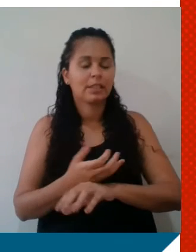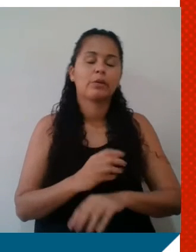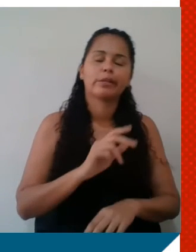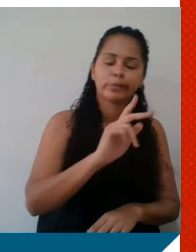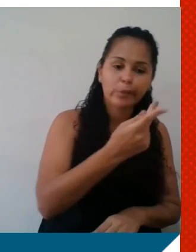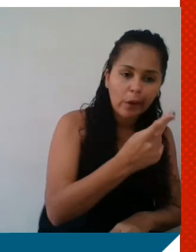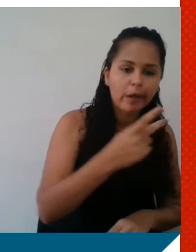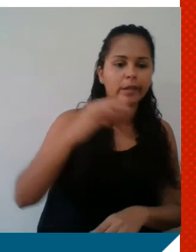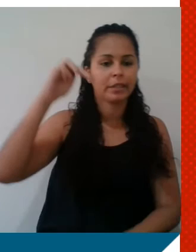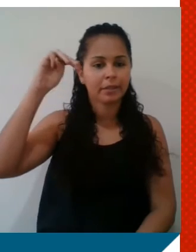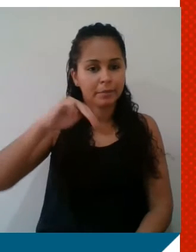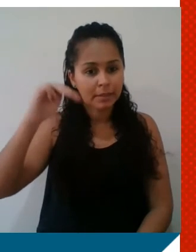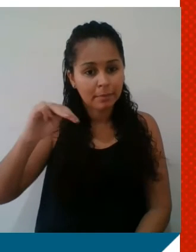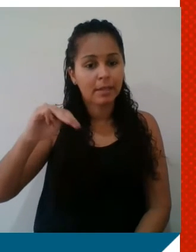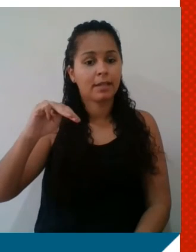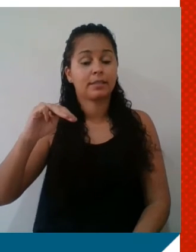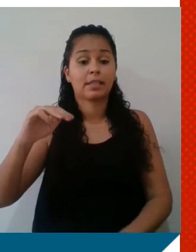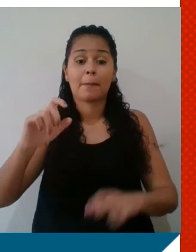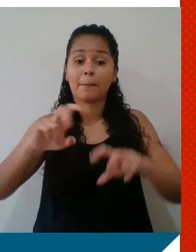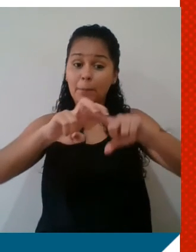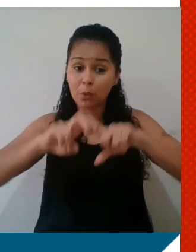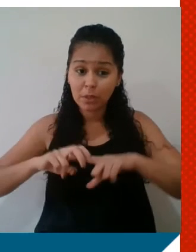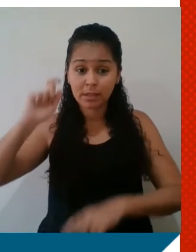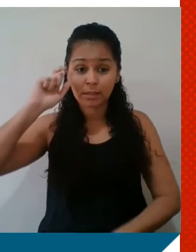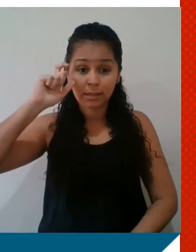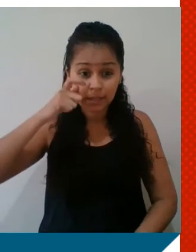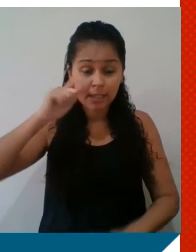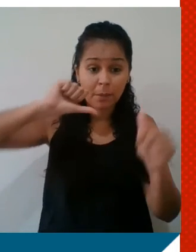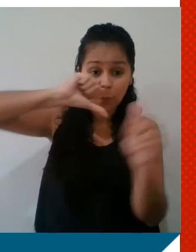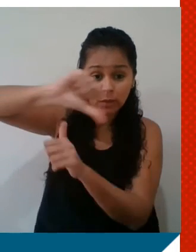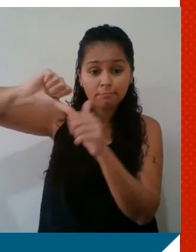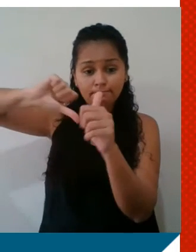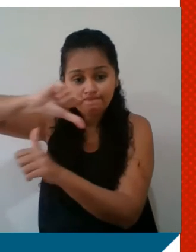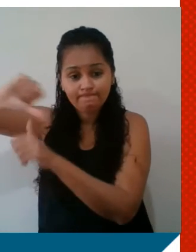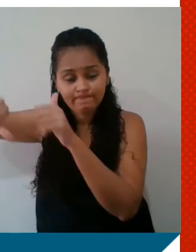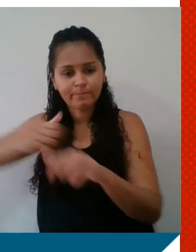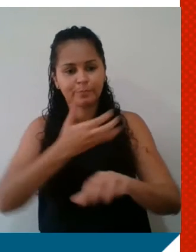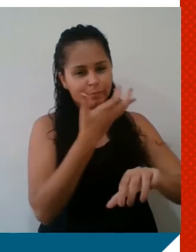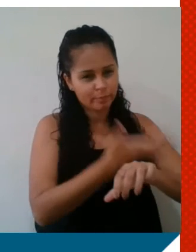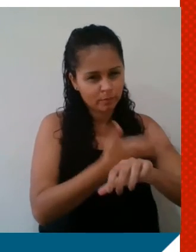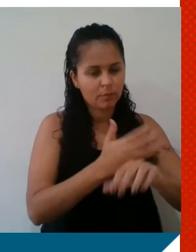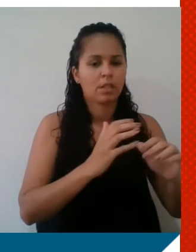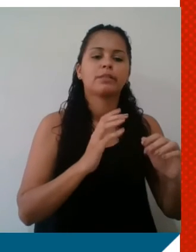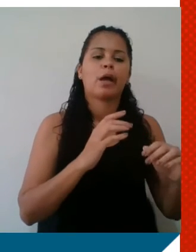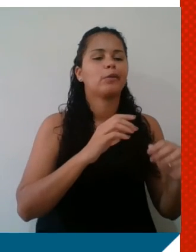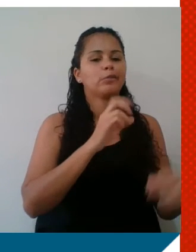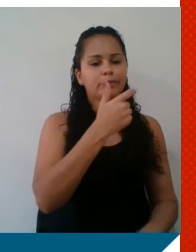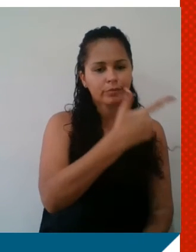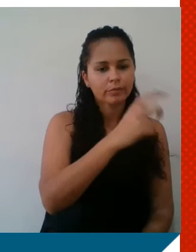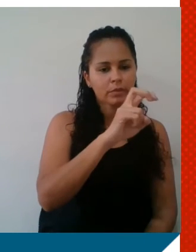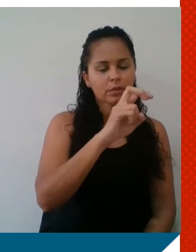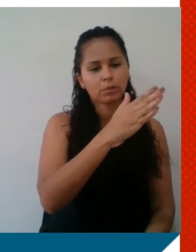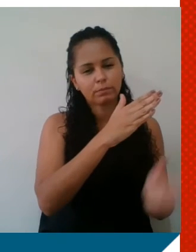outra quando você está estudando matemática. Então, por isso é interessante que você fique trocando as disciplinas. né? Então, você vai fazer uma sessão de estudo de 25 a